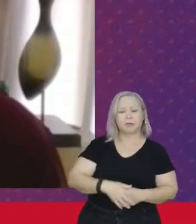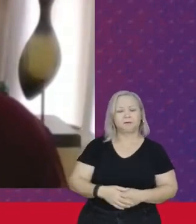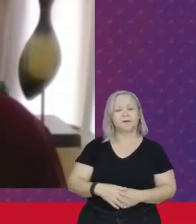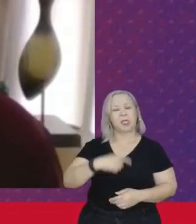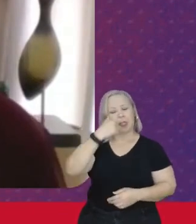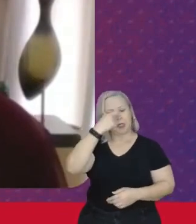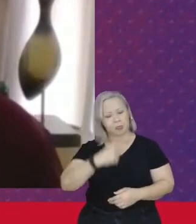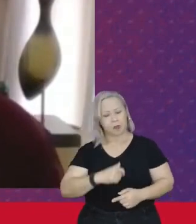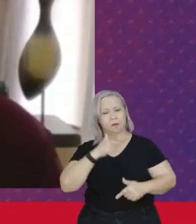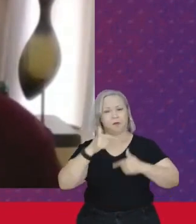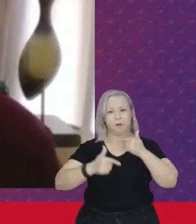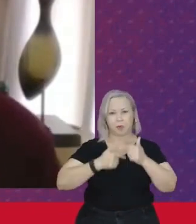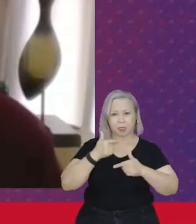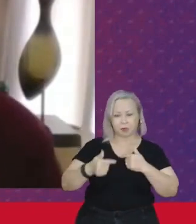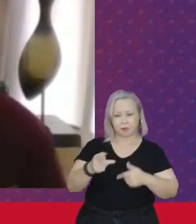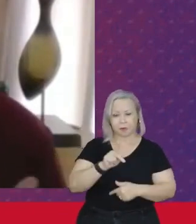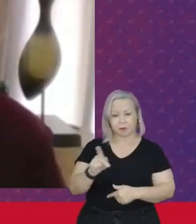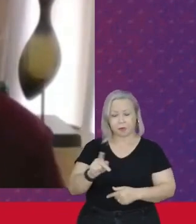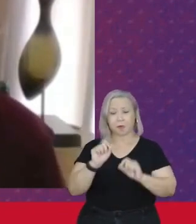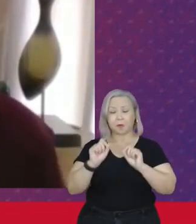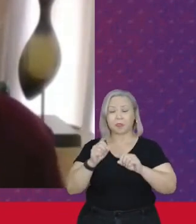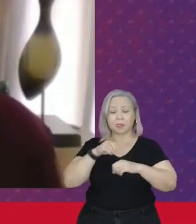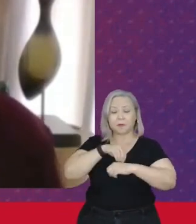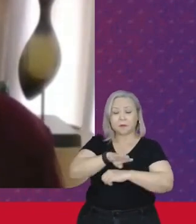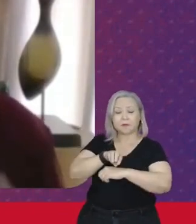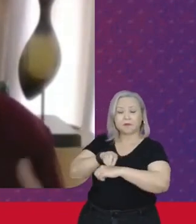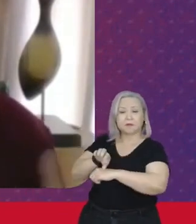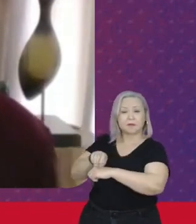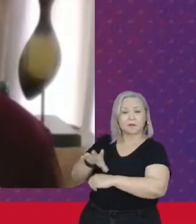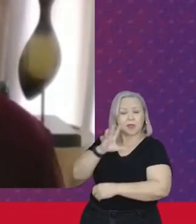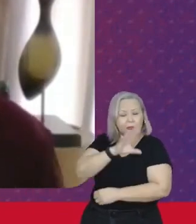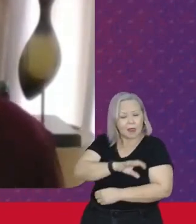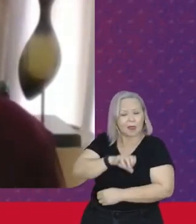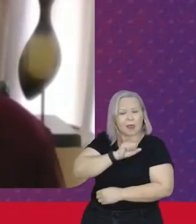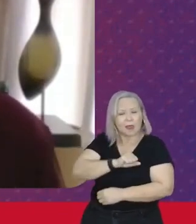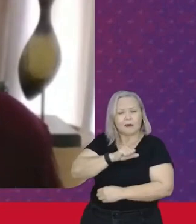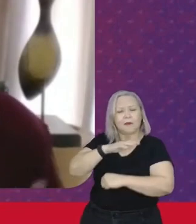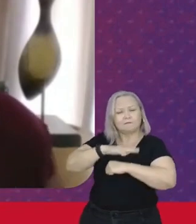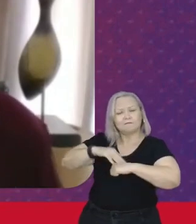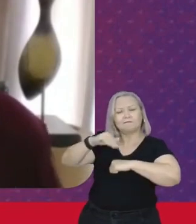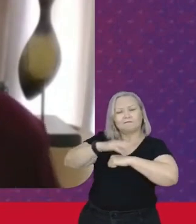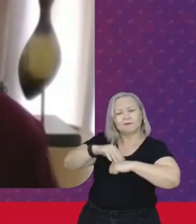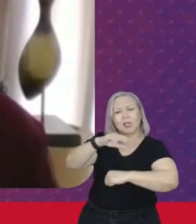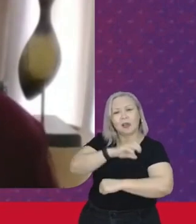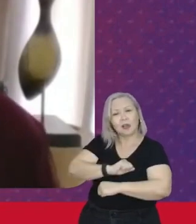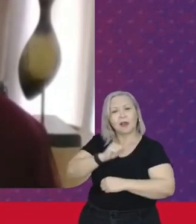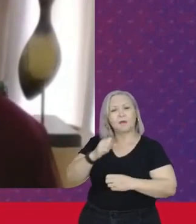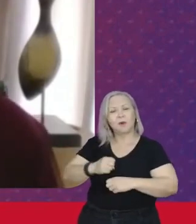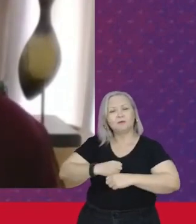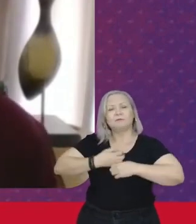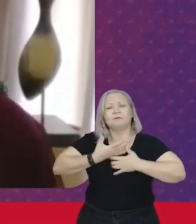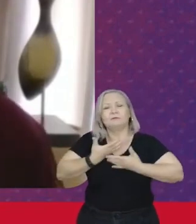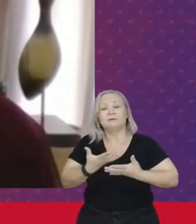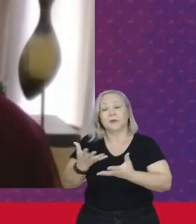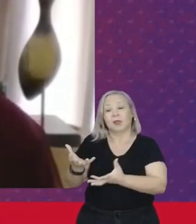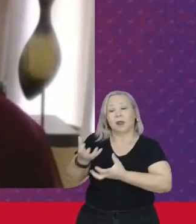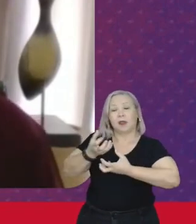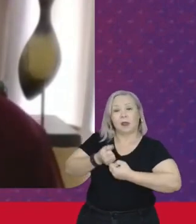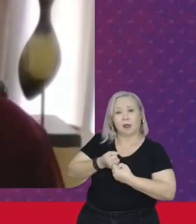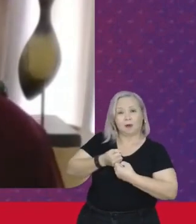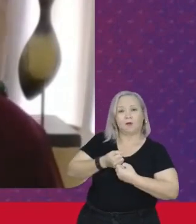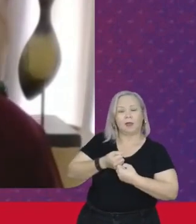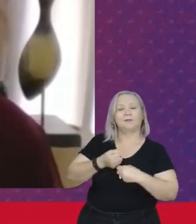professoras, mas que temos que transmitir afeto, temos que transmitir paixão, temos que dar acolhimento. Então, é